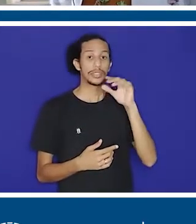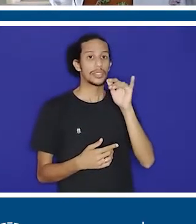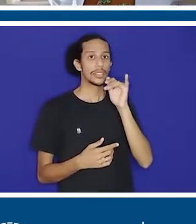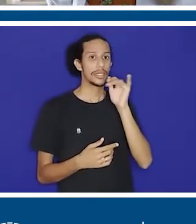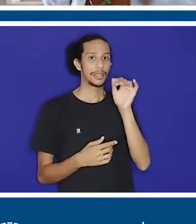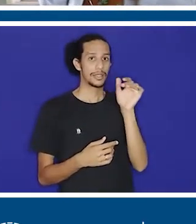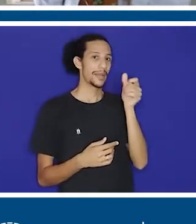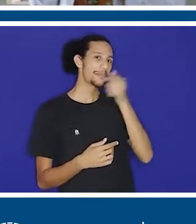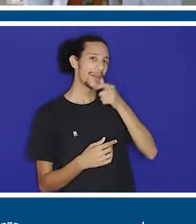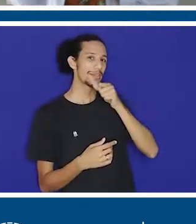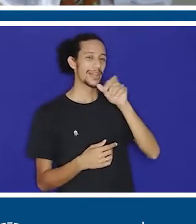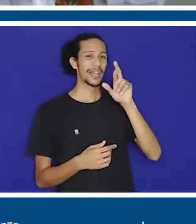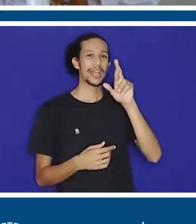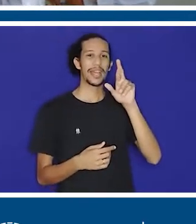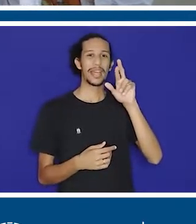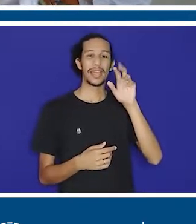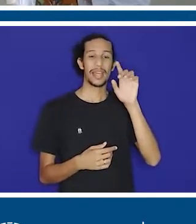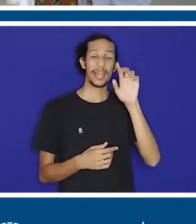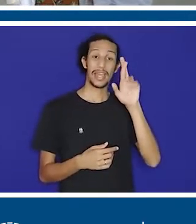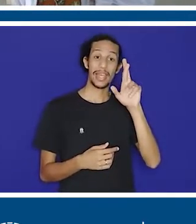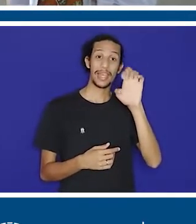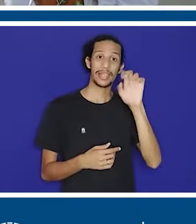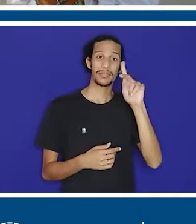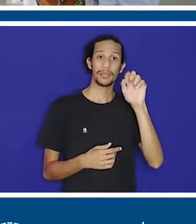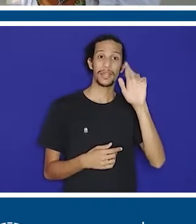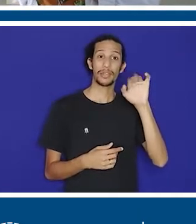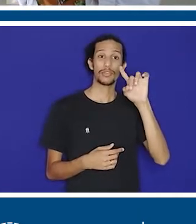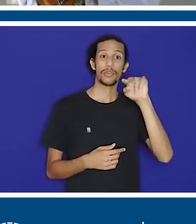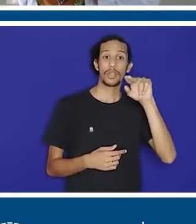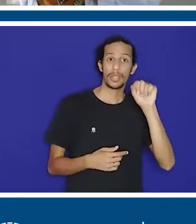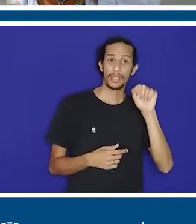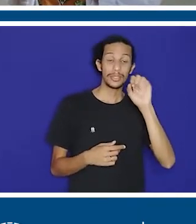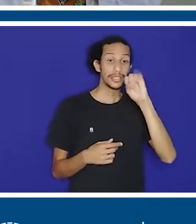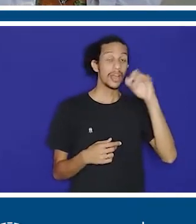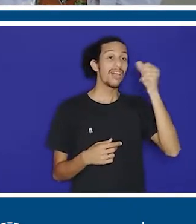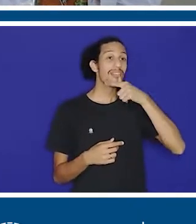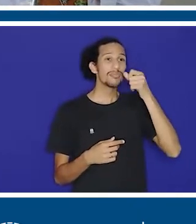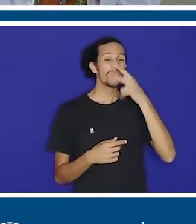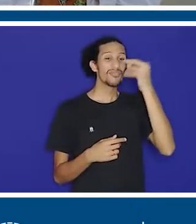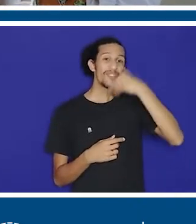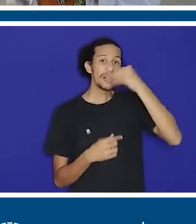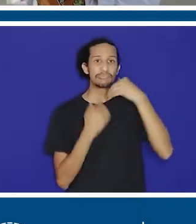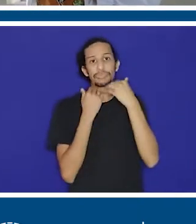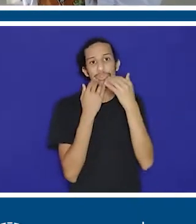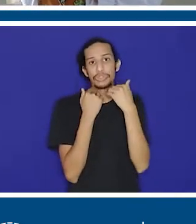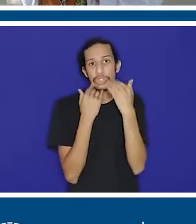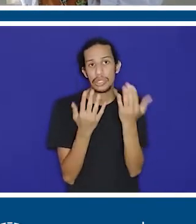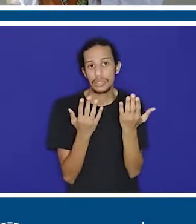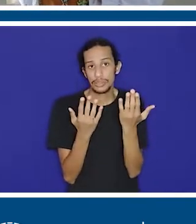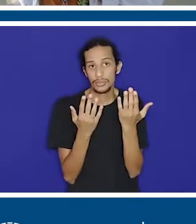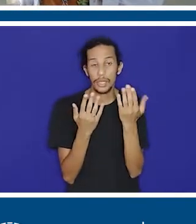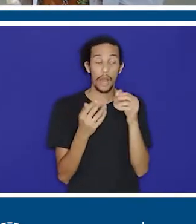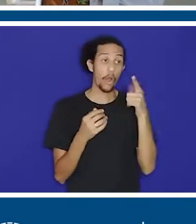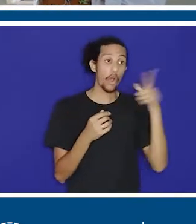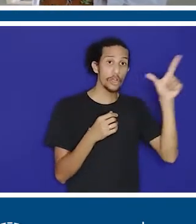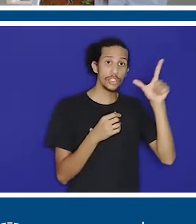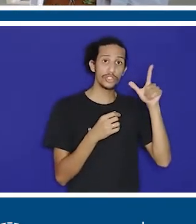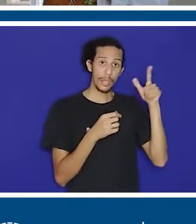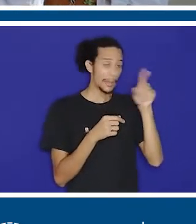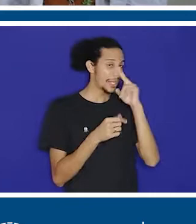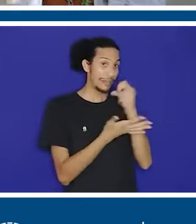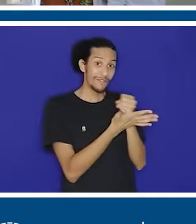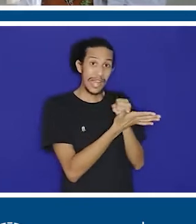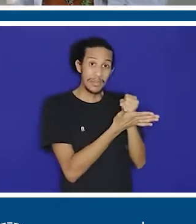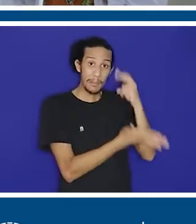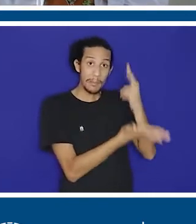É fraco, tem que comprar, mas tem outros que se dão. E aí? Como é que eu explico isso? Se é o mesmo farmacêutico. Quantas e